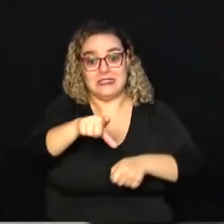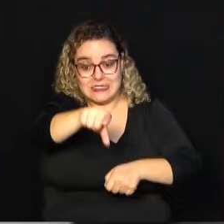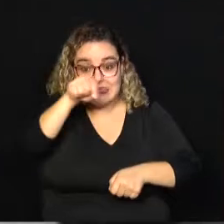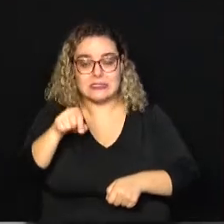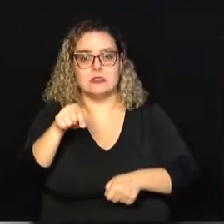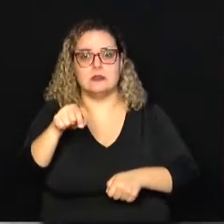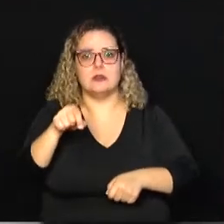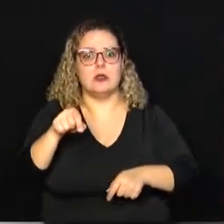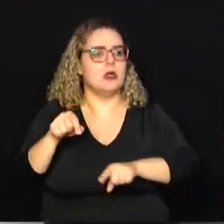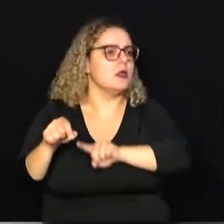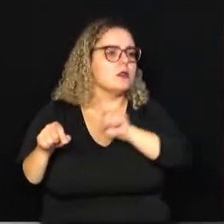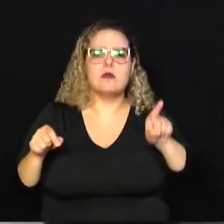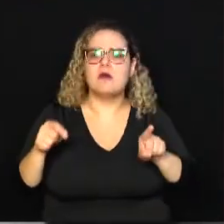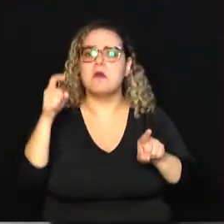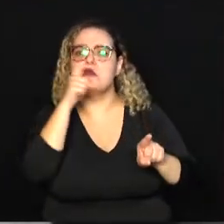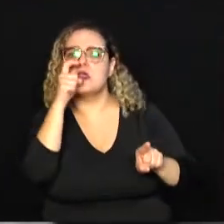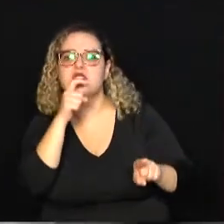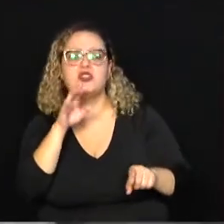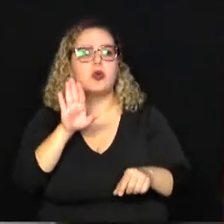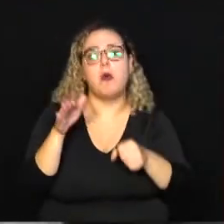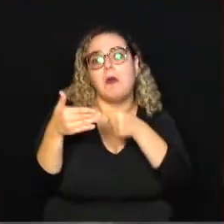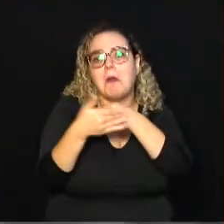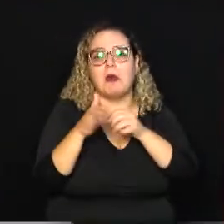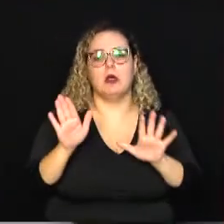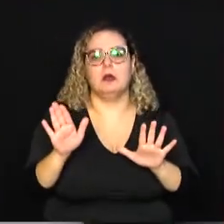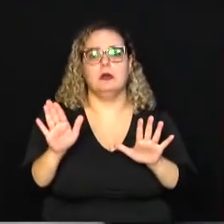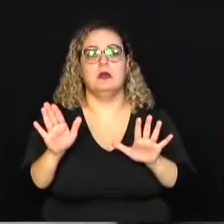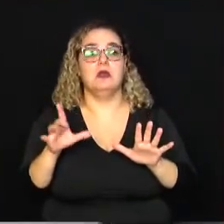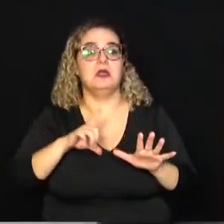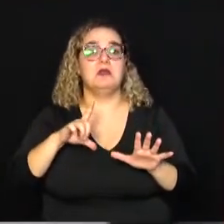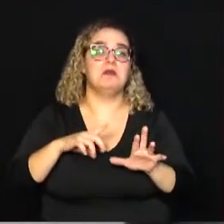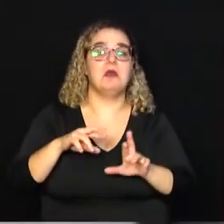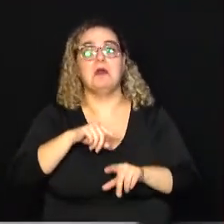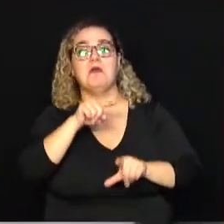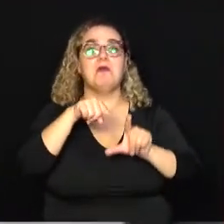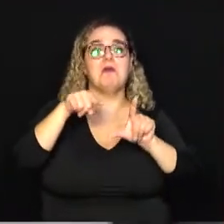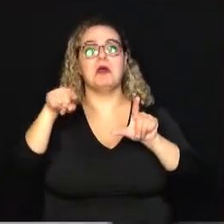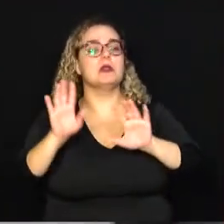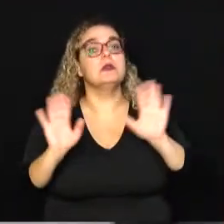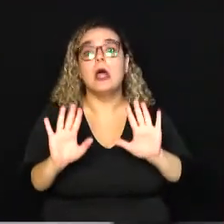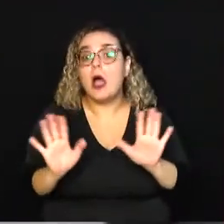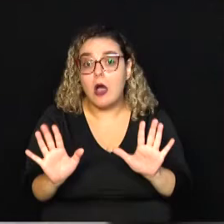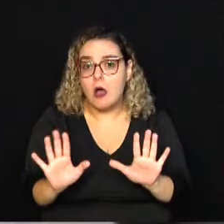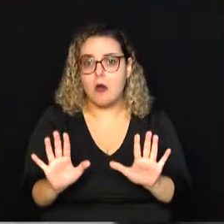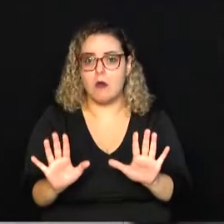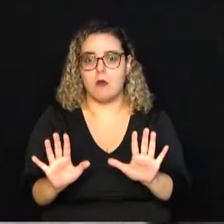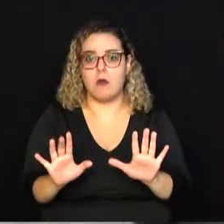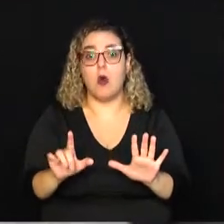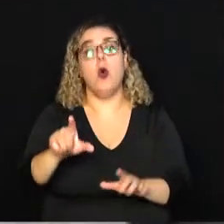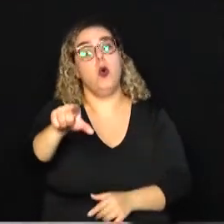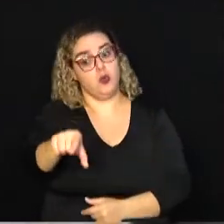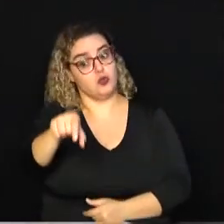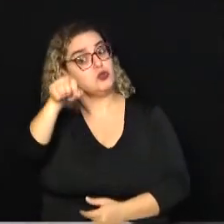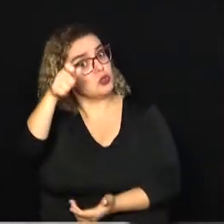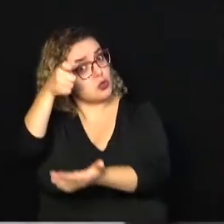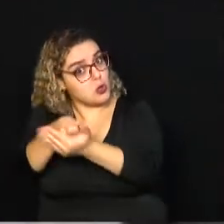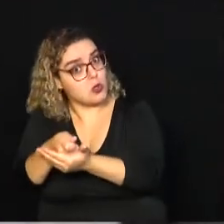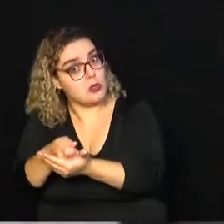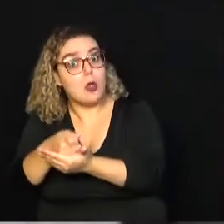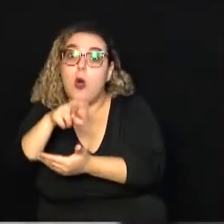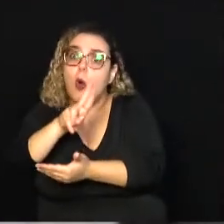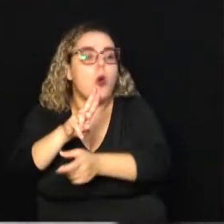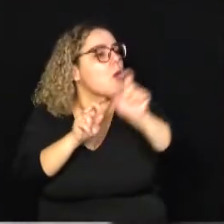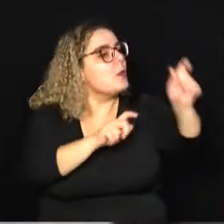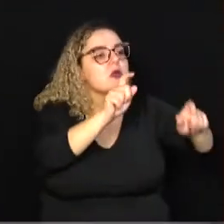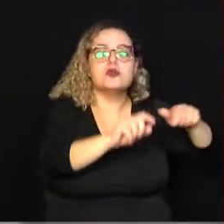mentir ou se omitir e falar que existe alguma contradição entre essas medidas ou existe uma perspectiva de